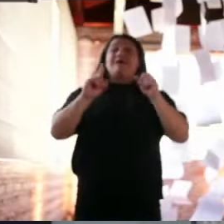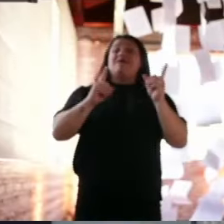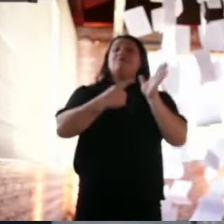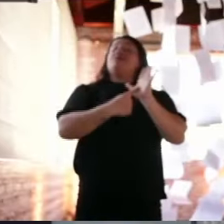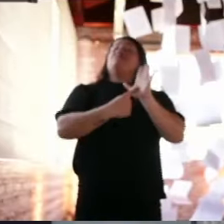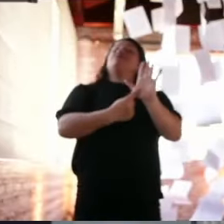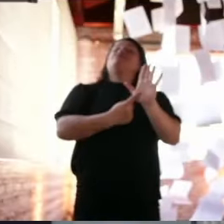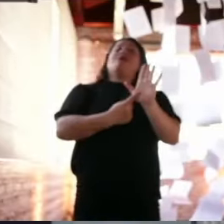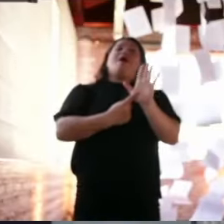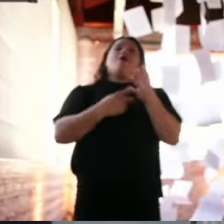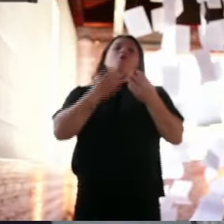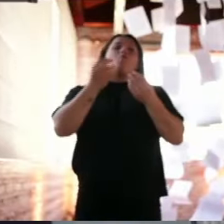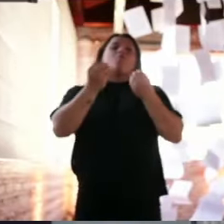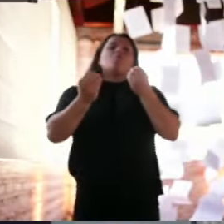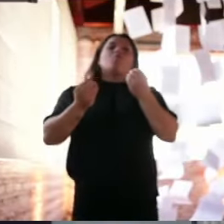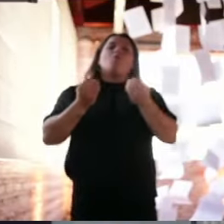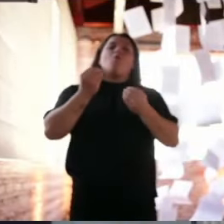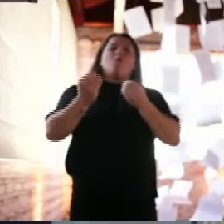né